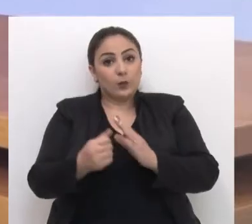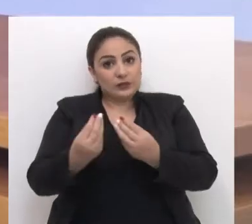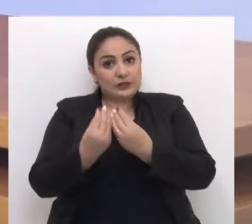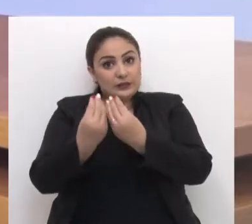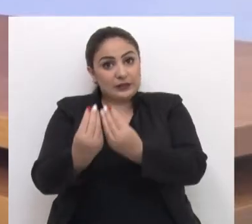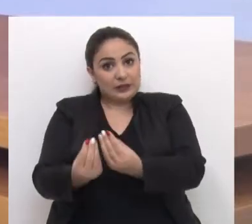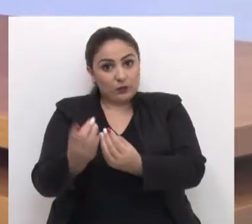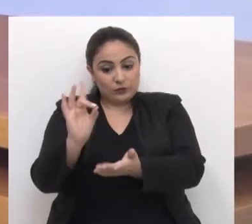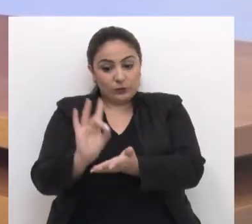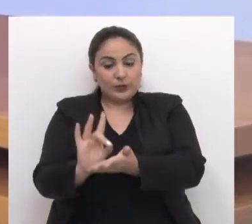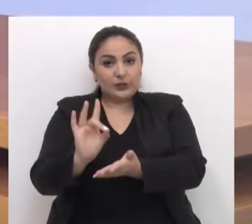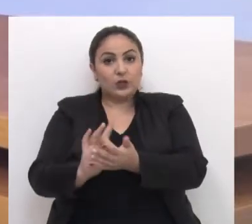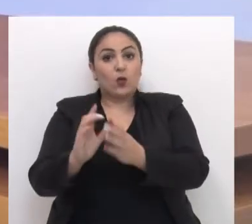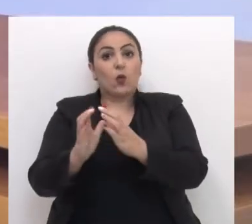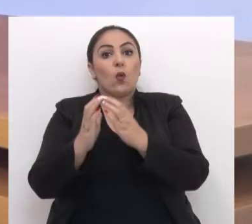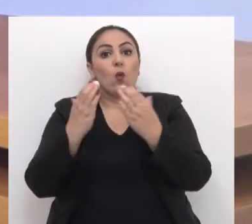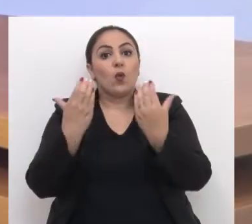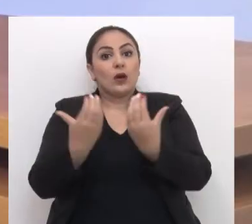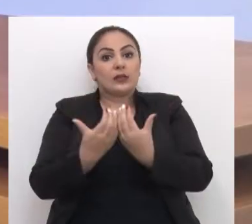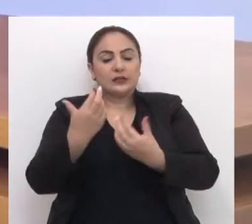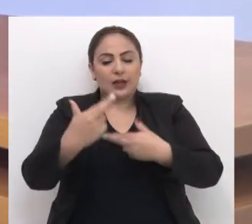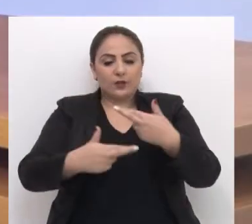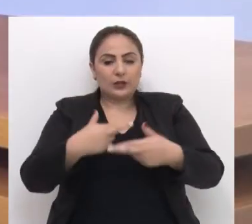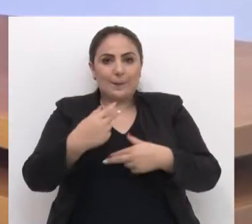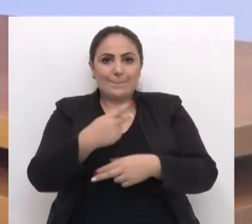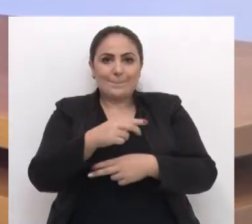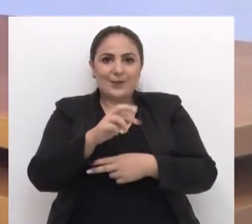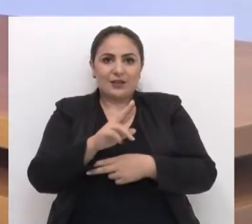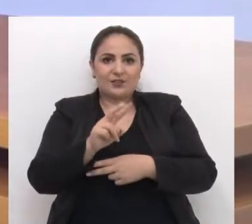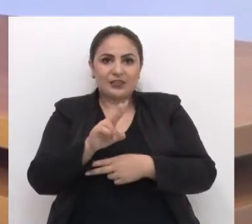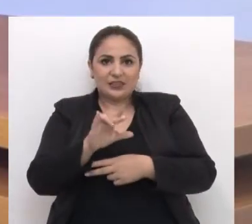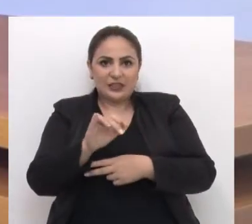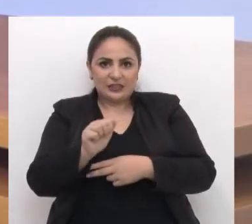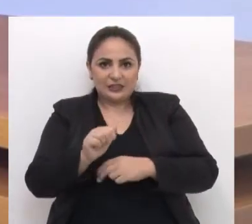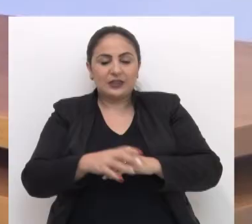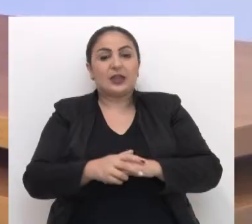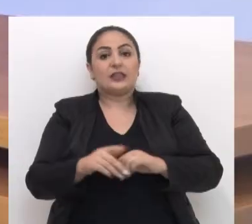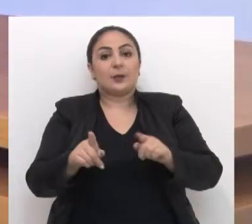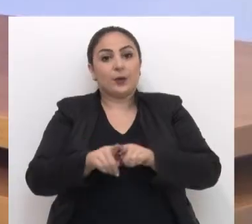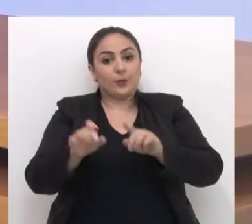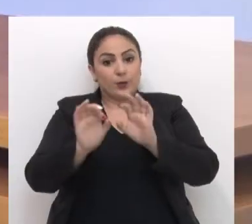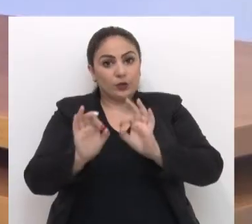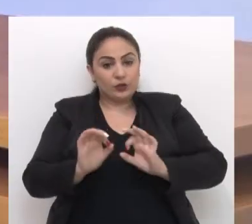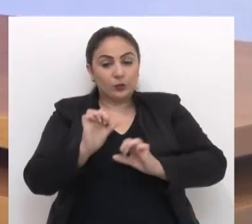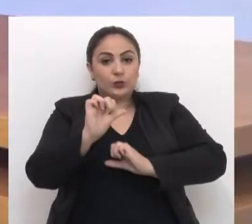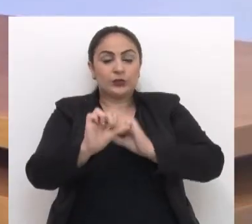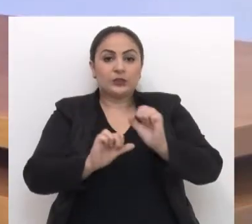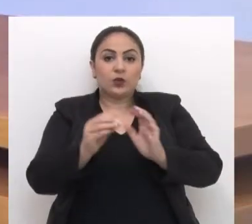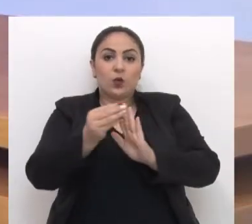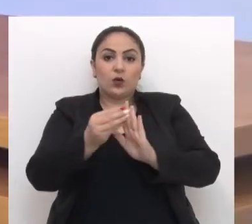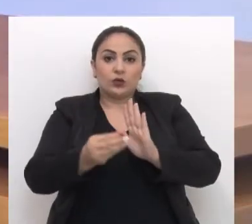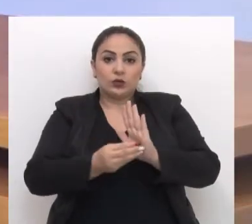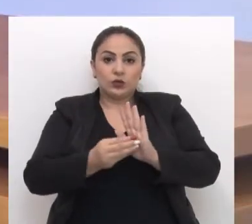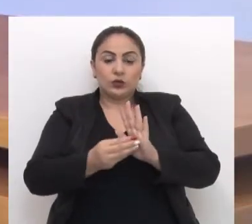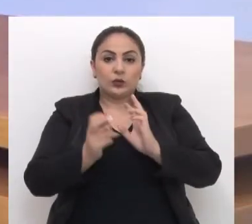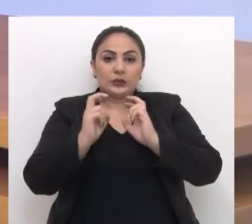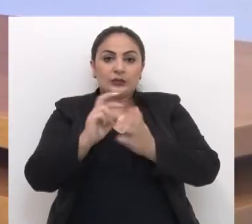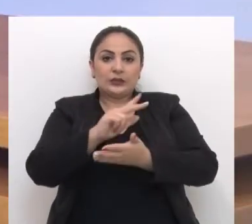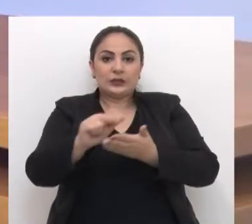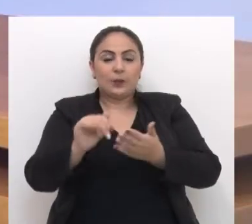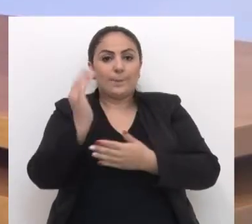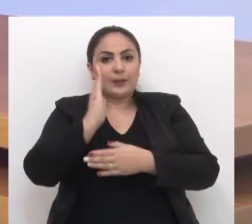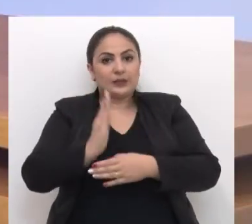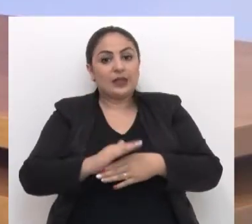Depois de entregar pessoalmente no Congresso a reforma da Previdência e o projeto com mudanças no Código de Trânsito Brasileiro,